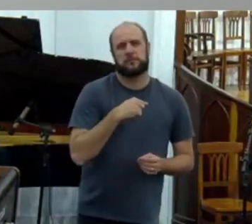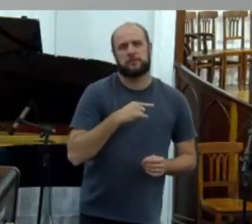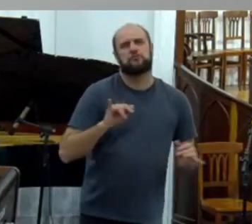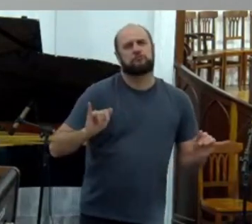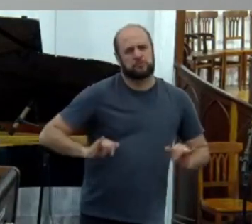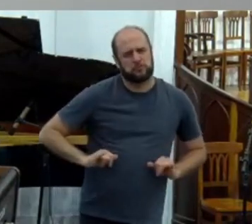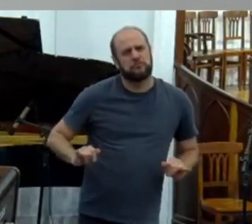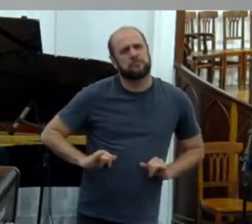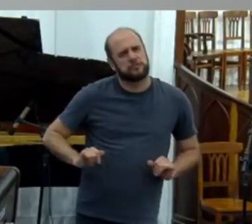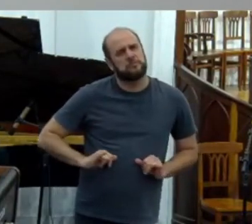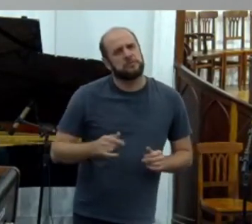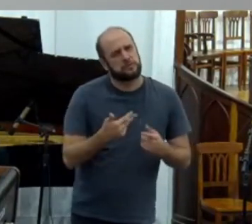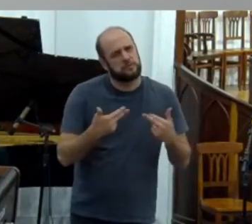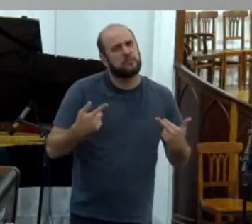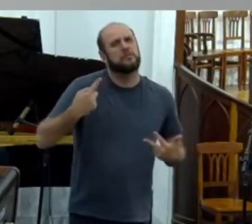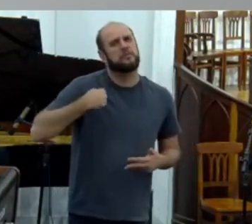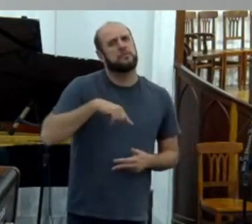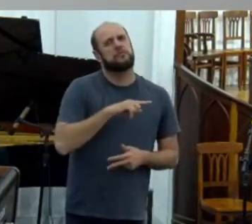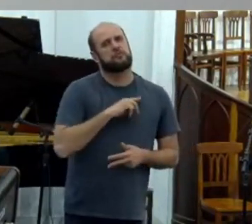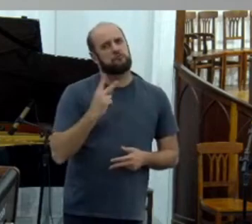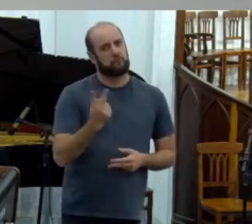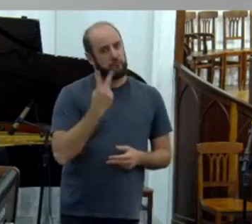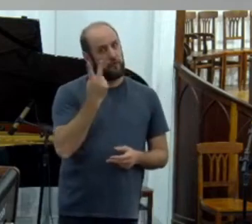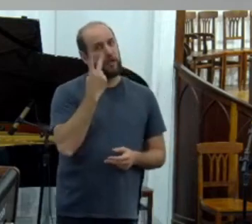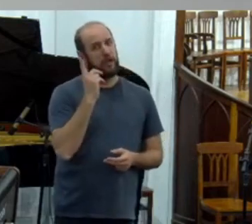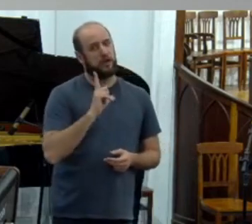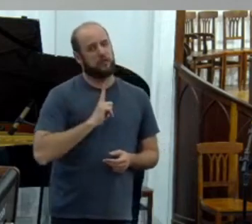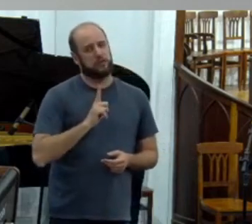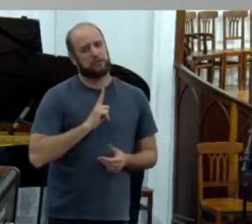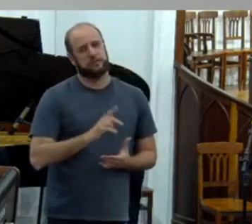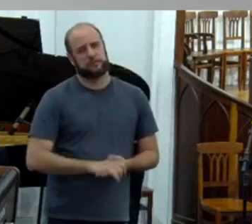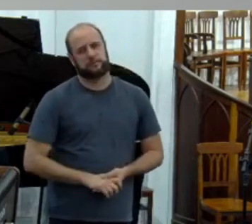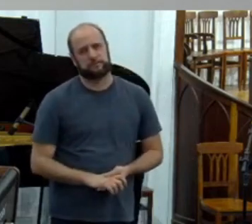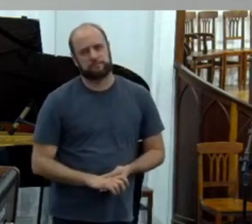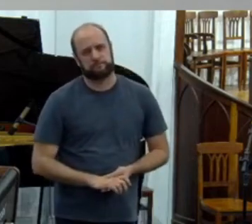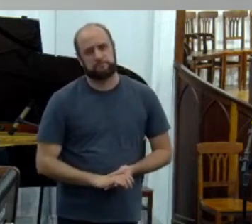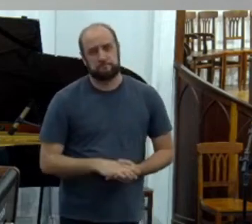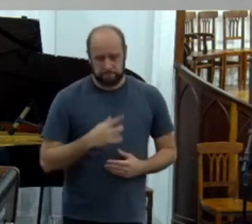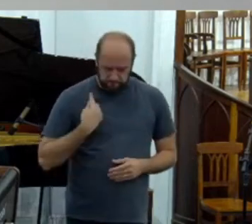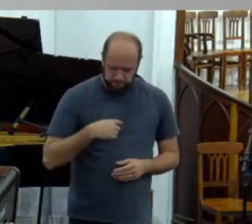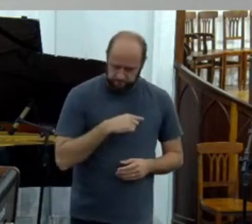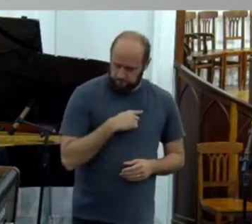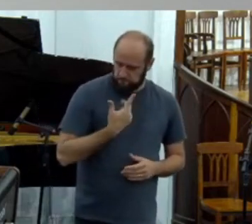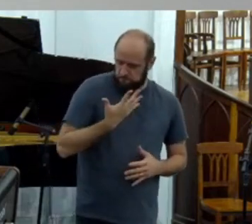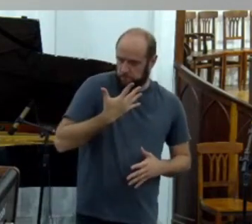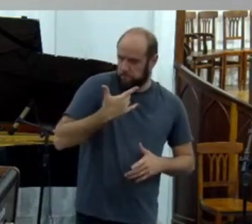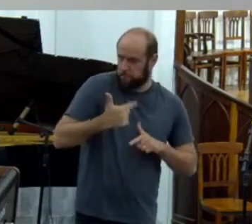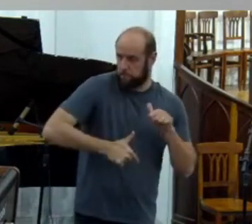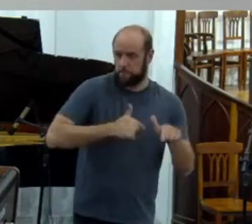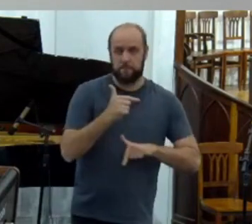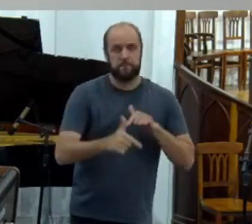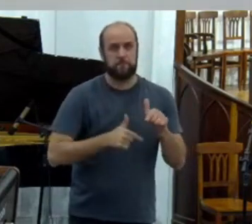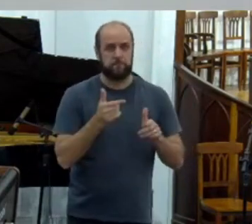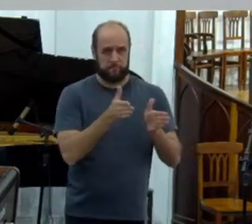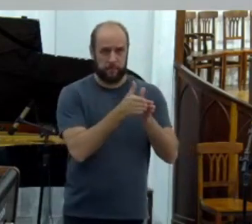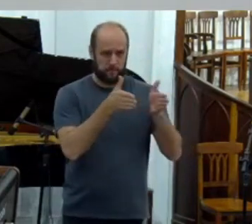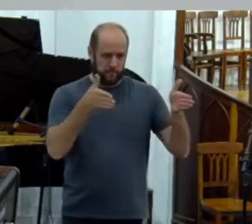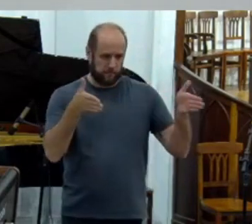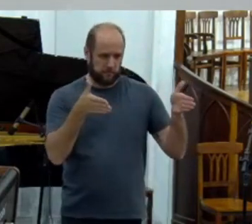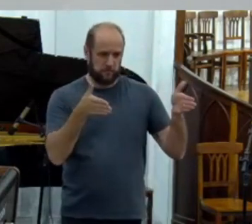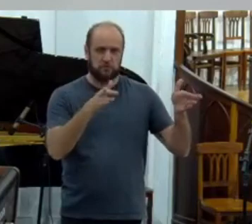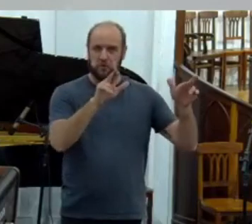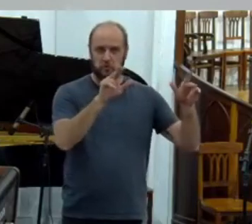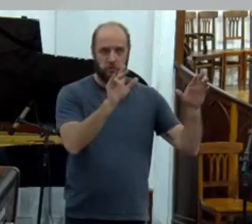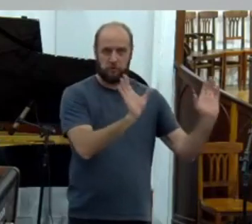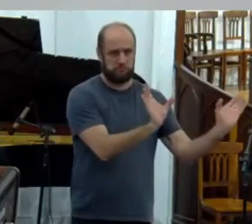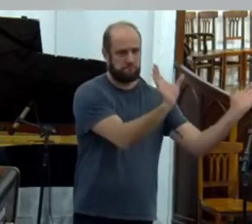dor naquilo que nós mais valorizamos. Nossas ações dentro do tempo são como um castelo de areia. Do nada